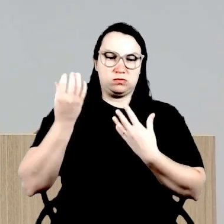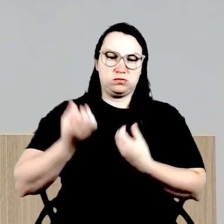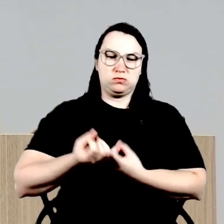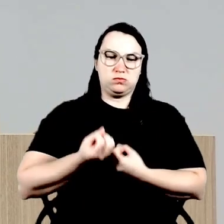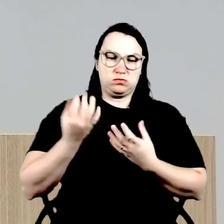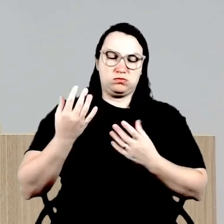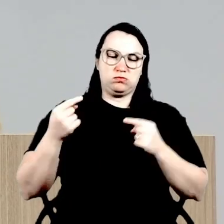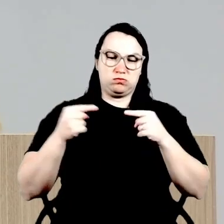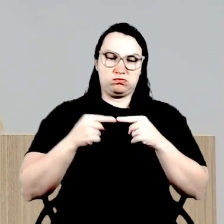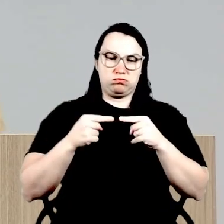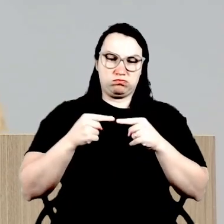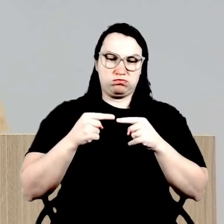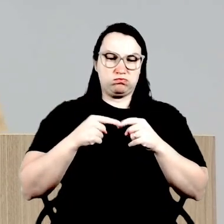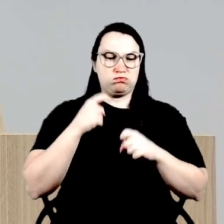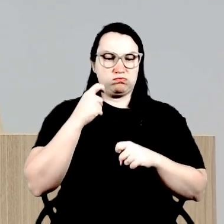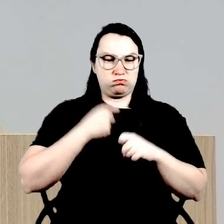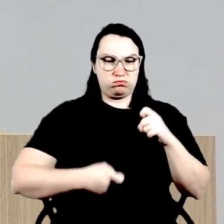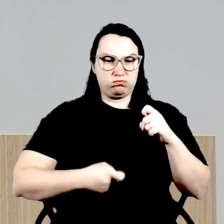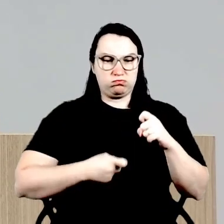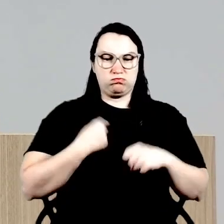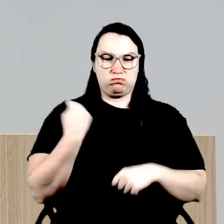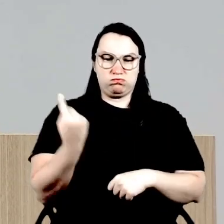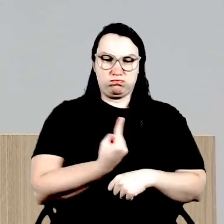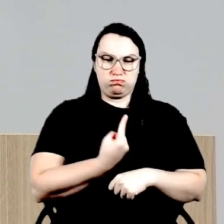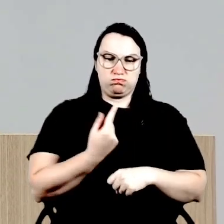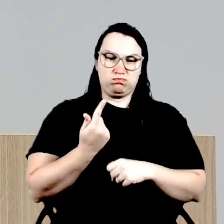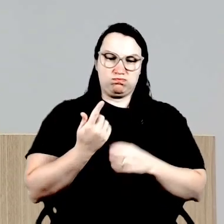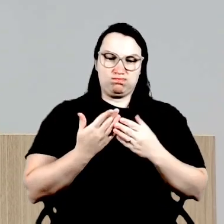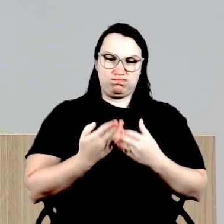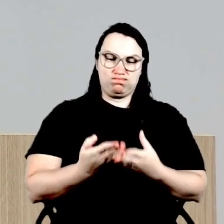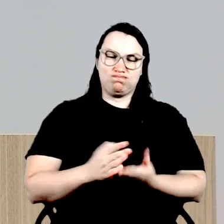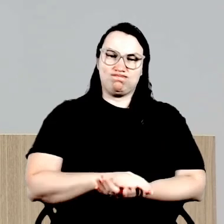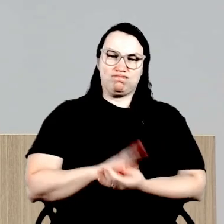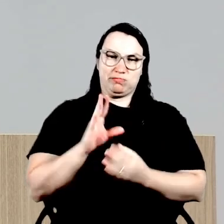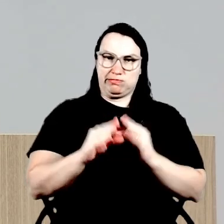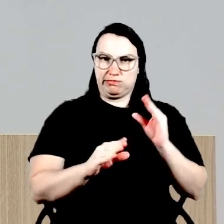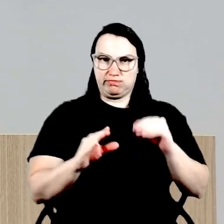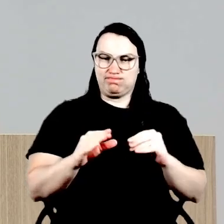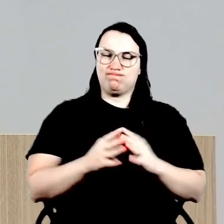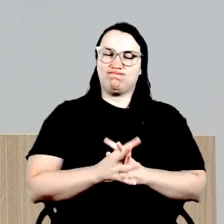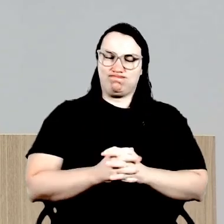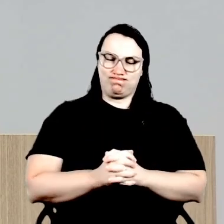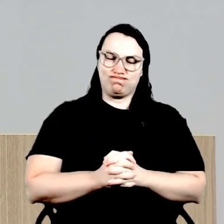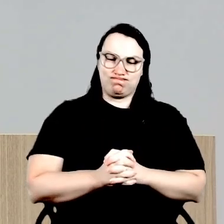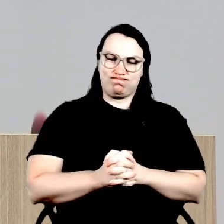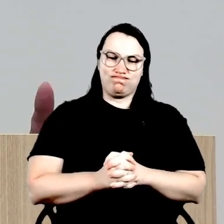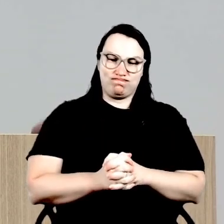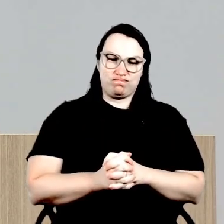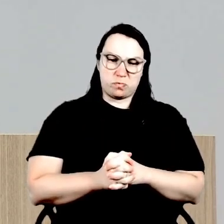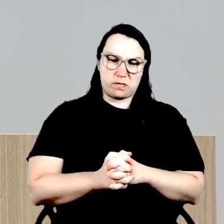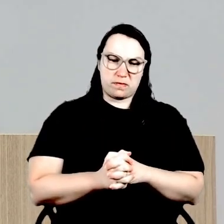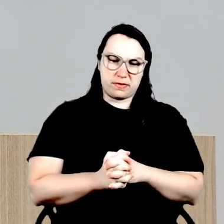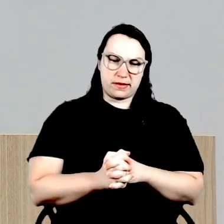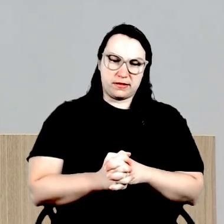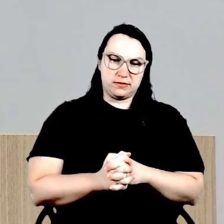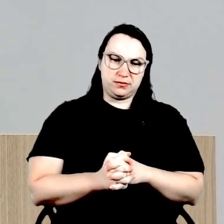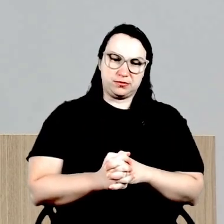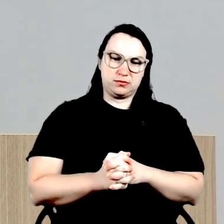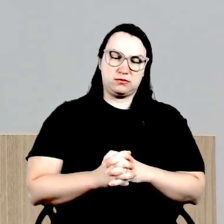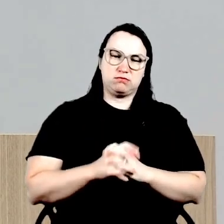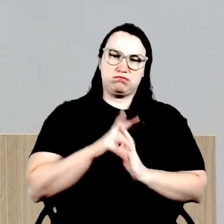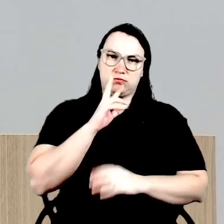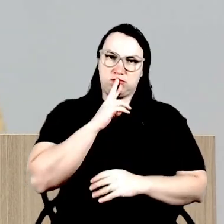refere ao abuso no nosso município. E também, falando aí em resposta aos demais vereadores que